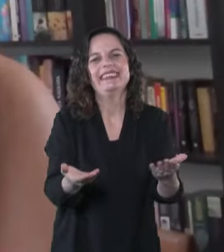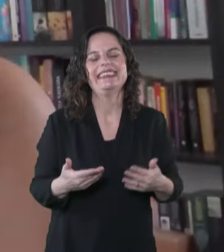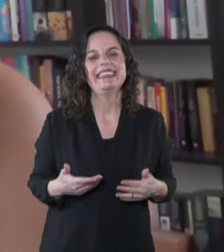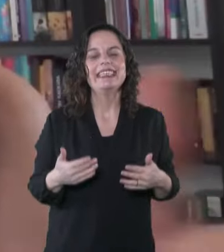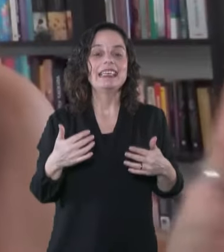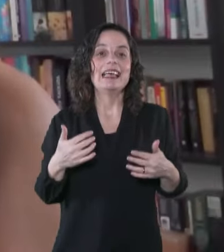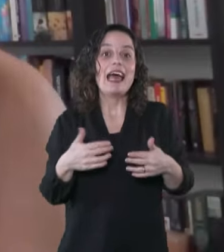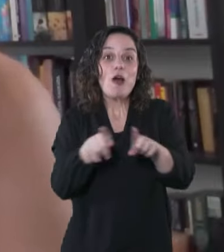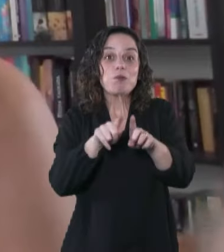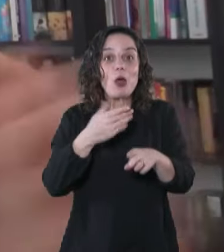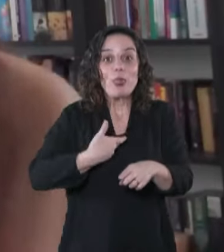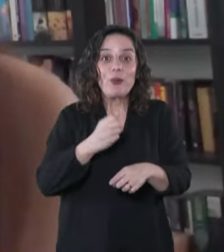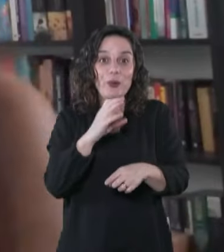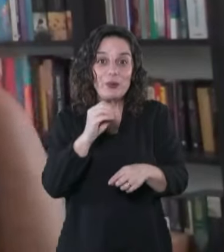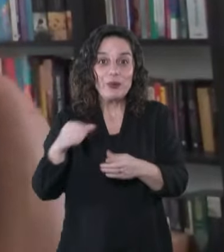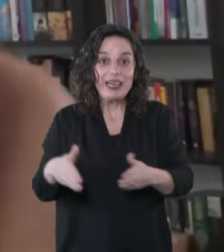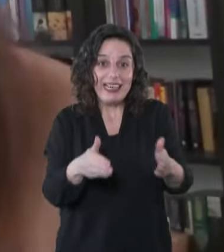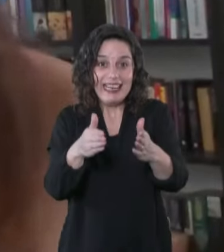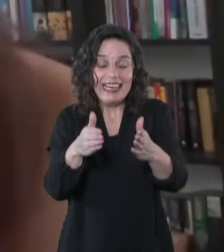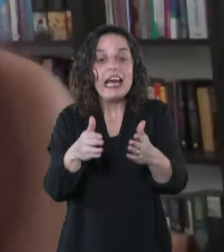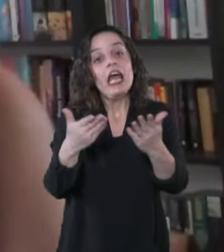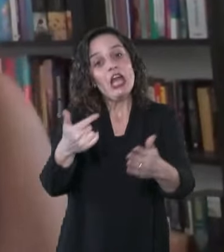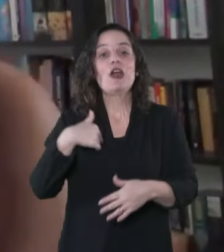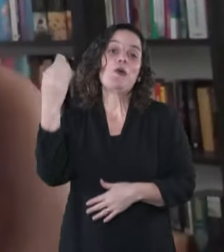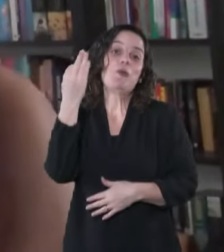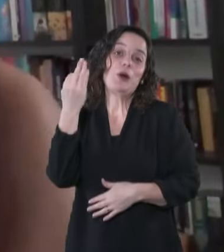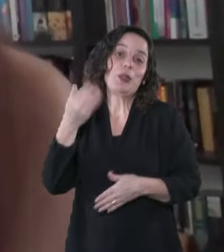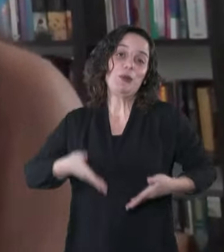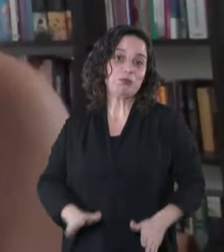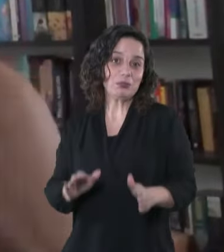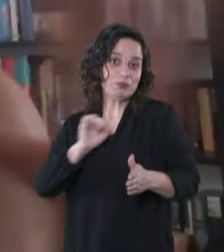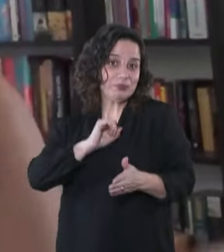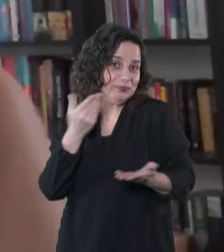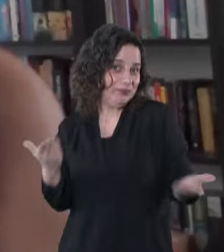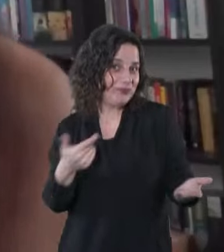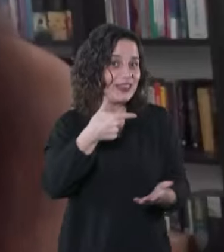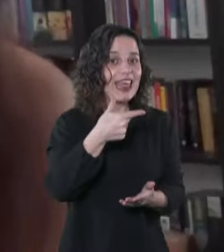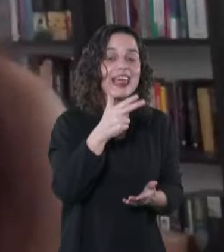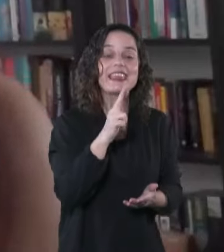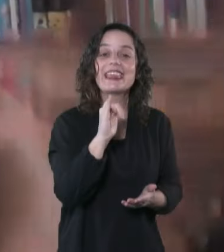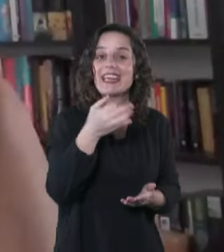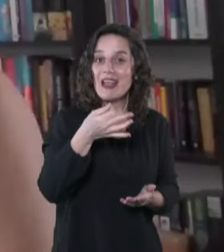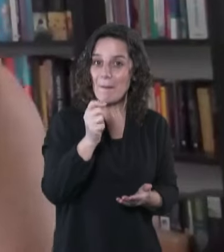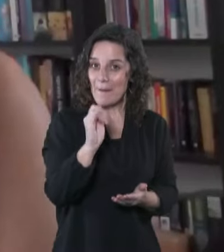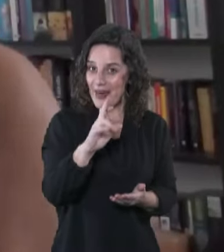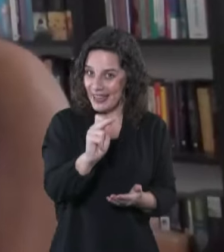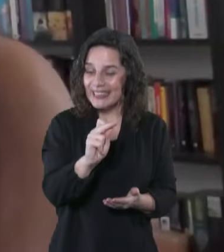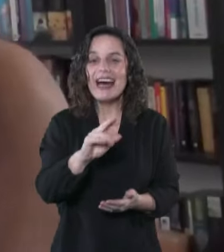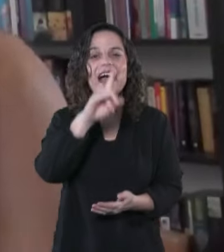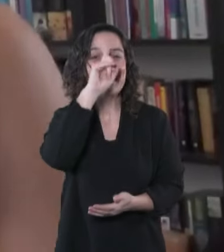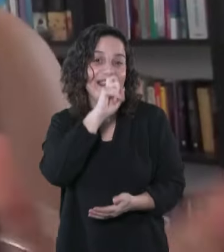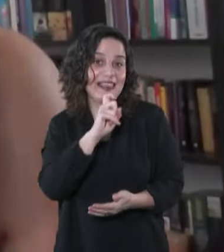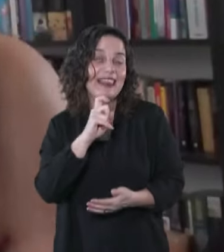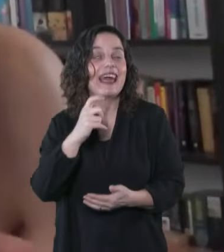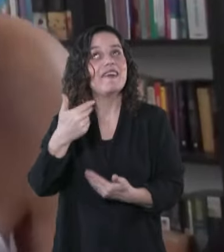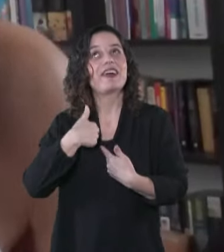também é tipo o Rio Douro. Eu sou de Porto. Esse, a Tripeira, portanto lembra-me muito o Porto,